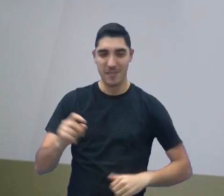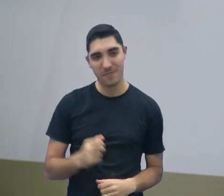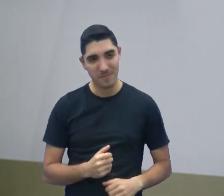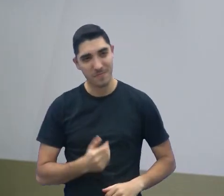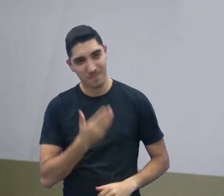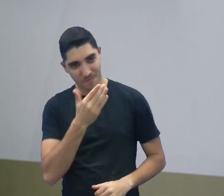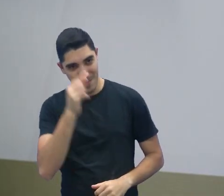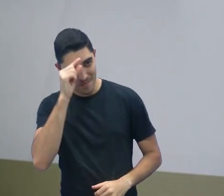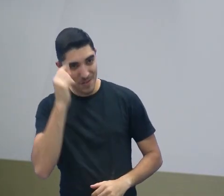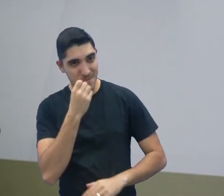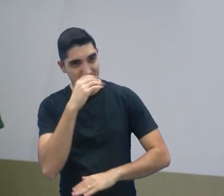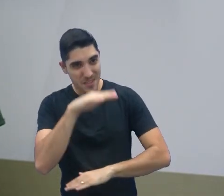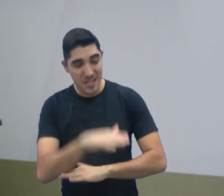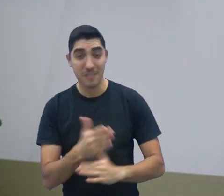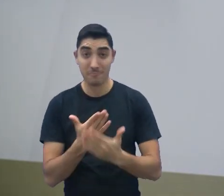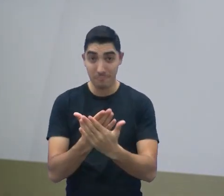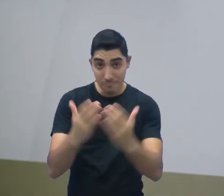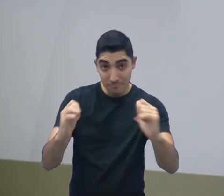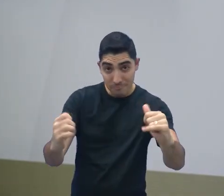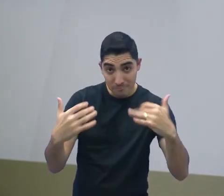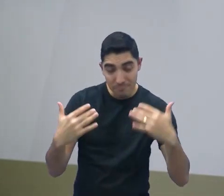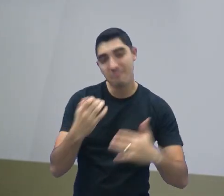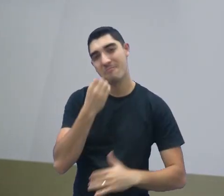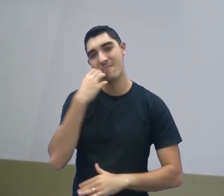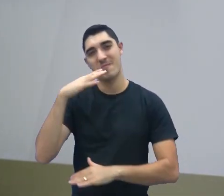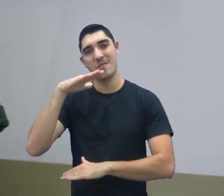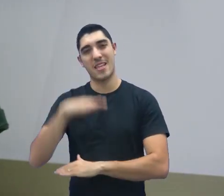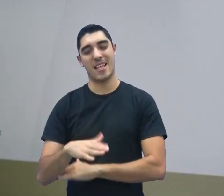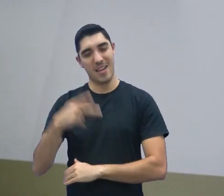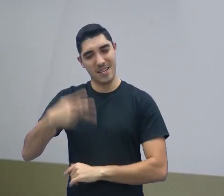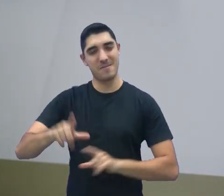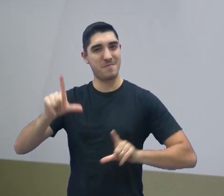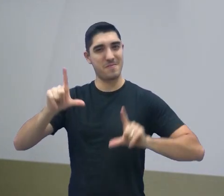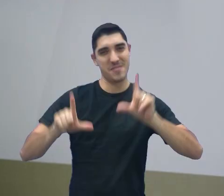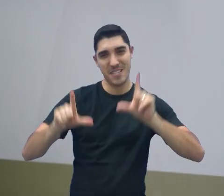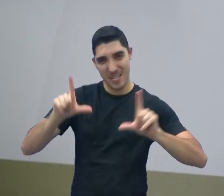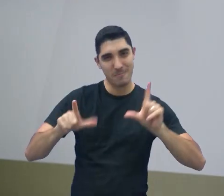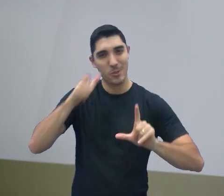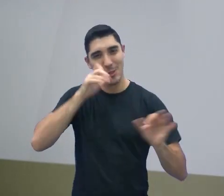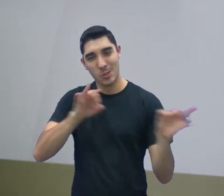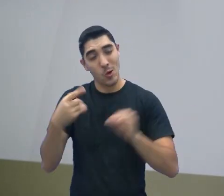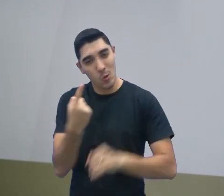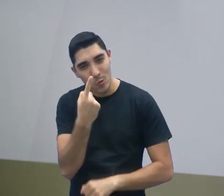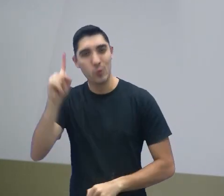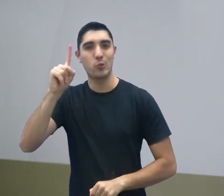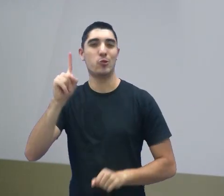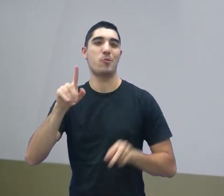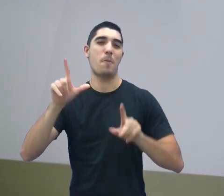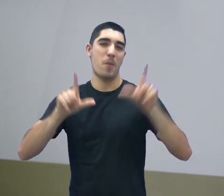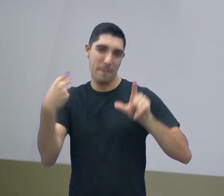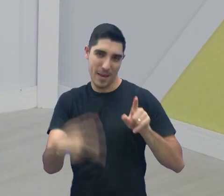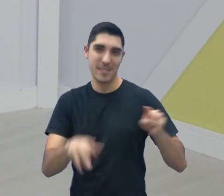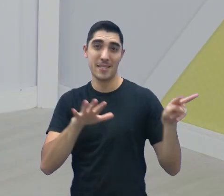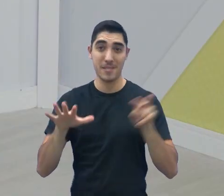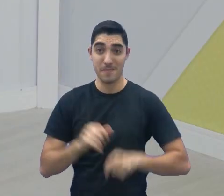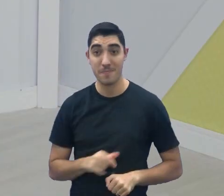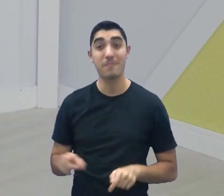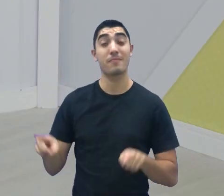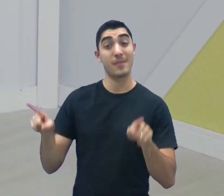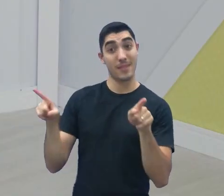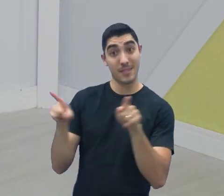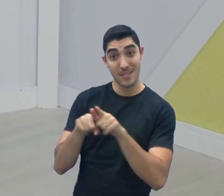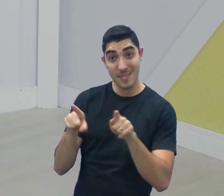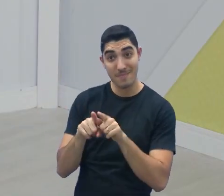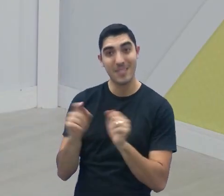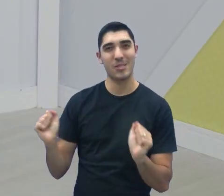Vieira? Boa tarde para você e para todo mundo que tá com a gente aqui no Hora do Esporte pra gente fechar a semana. Muito bem, e aqui com a gente, vem pra mim, Matheus, e aqui